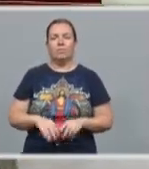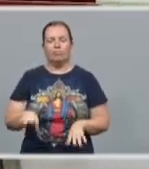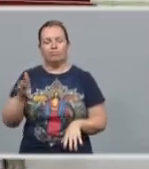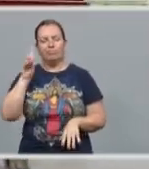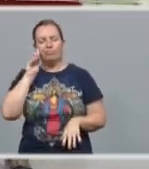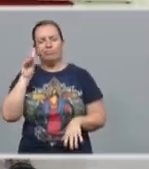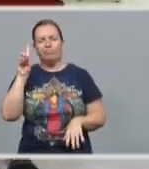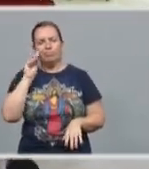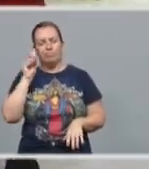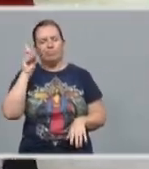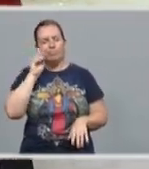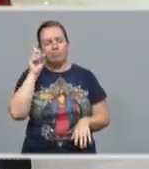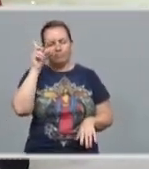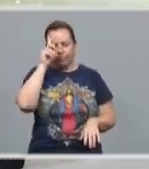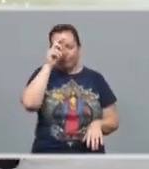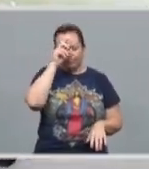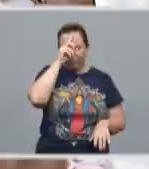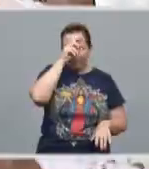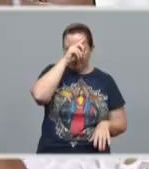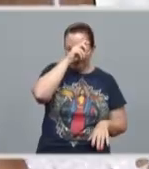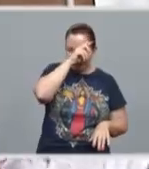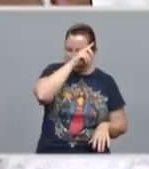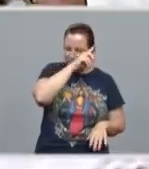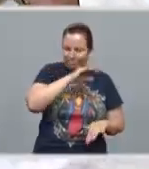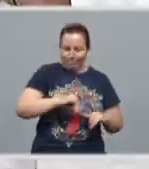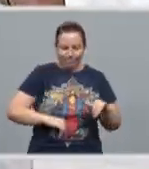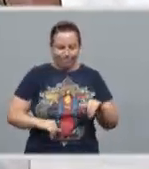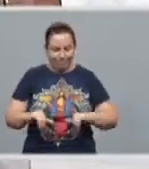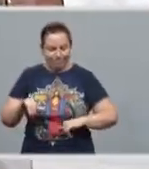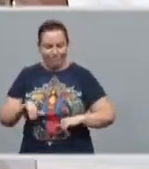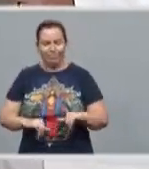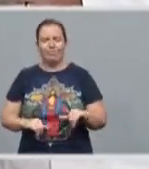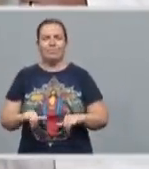tão difíceis e cruéis.